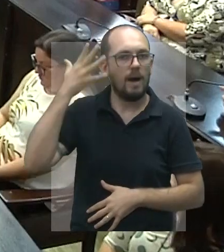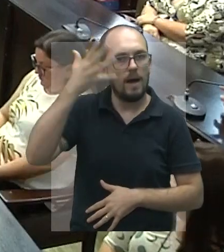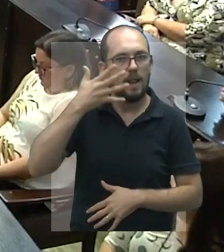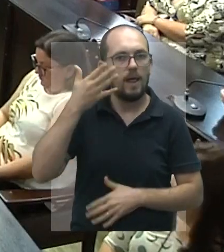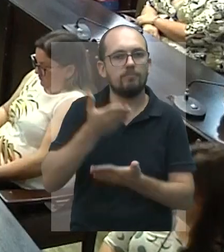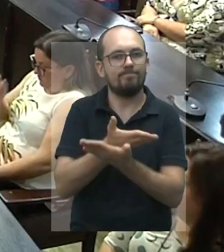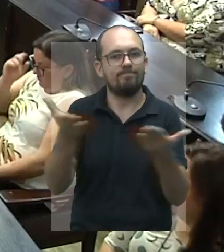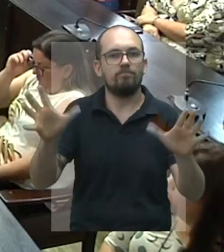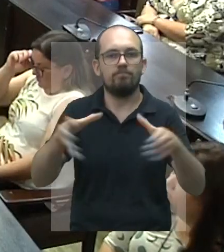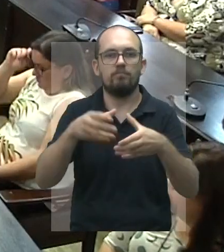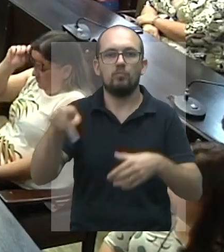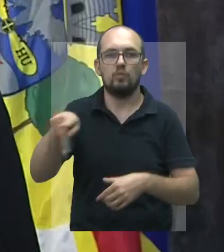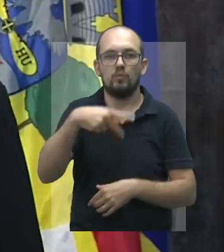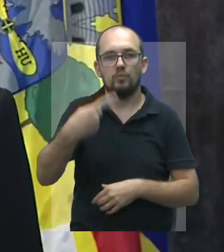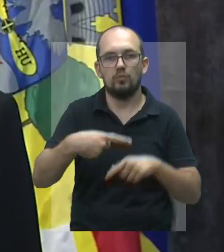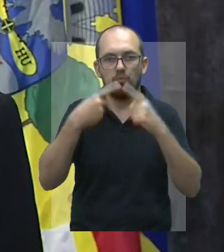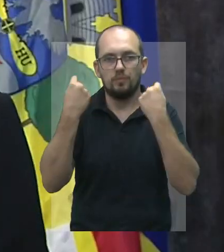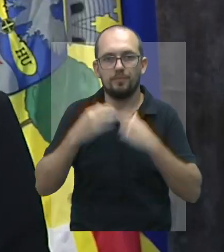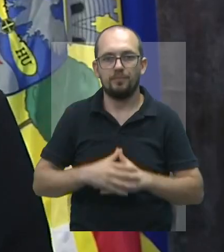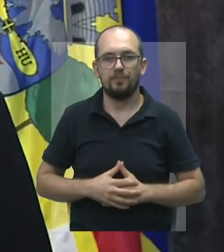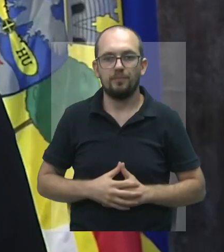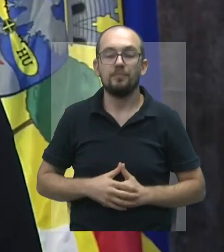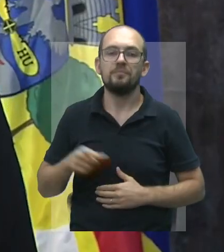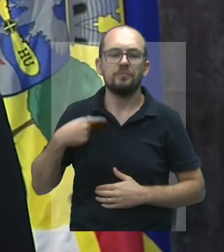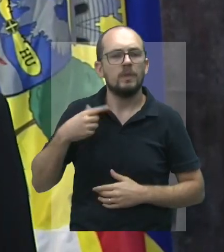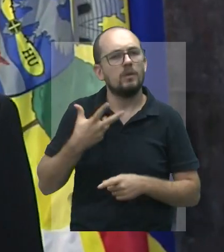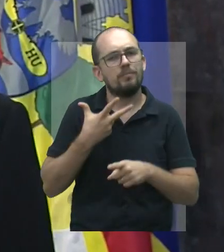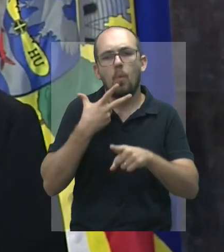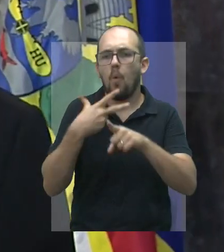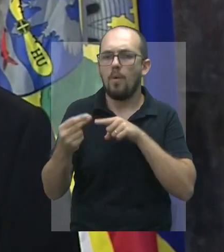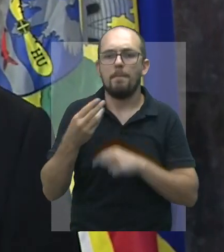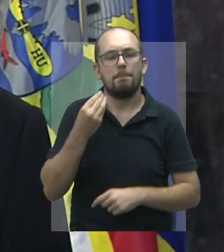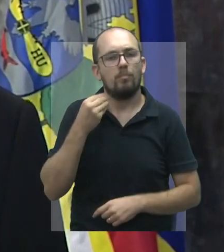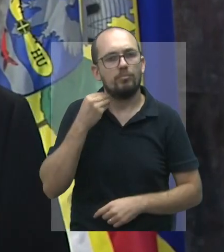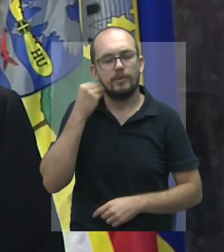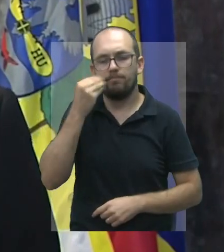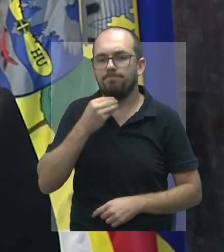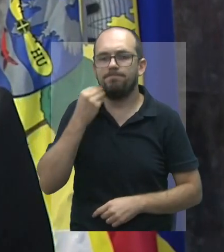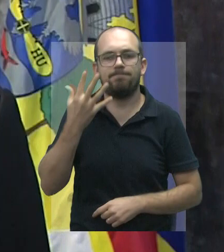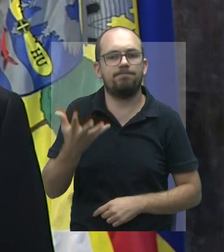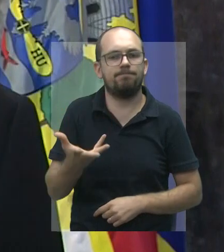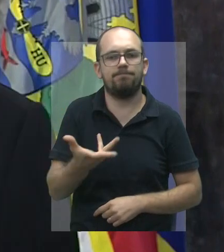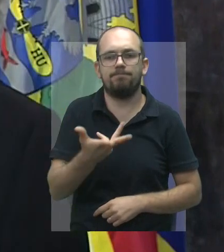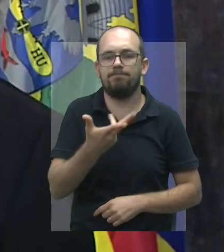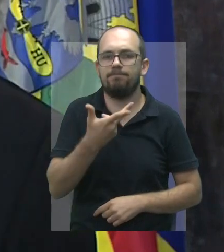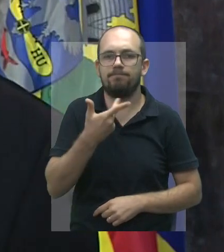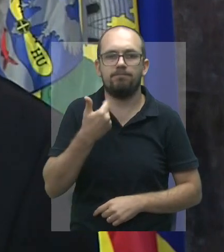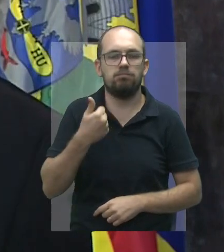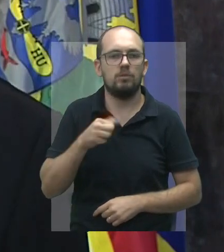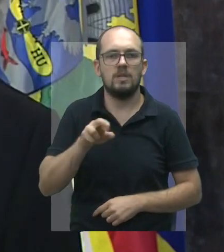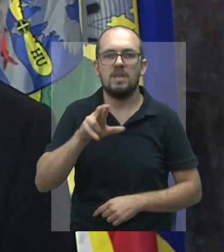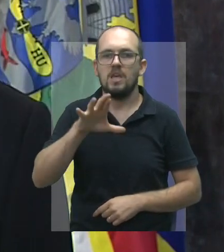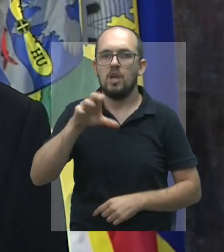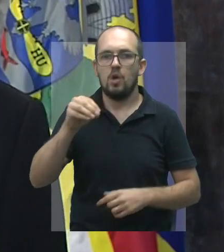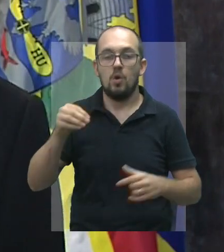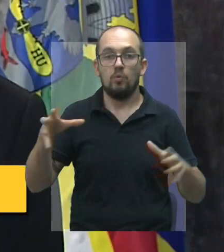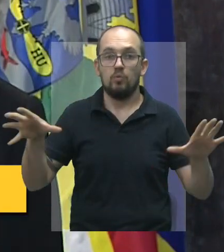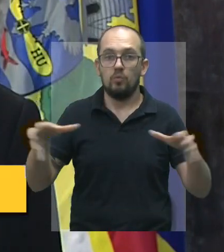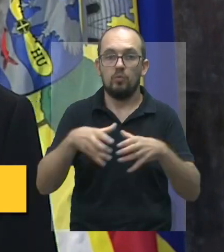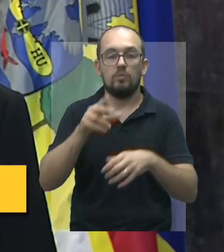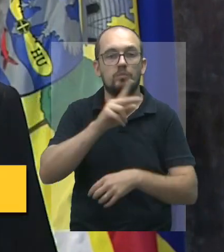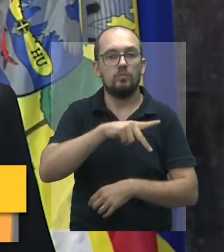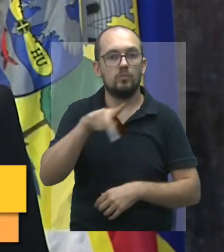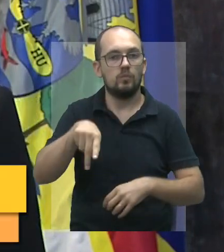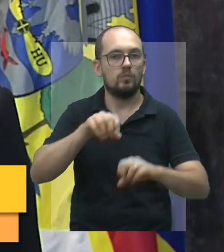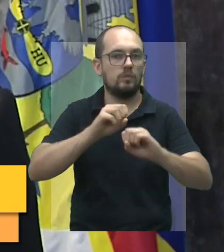os educadores de Jaú. Foi uma conquista muito grande, uma experiência muito valiosa para a nossa rede municipal de